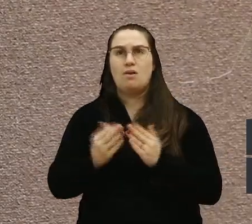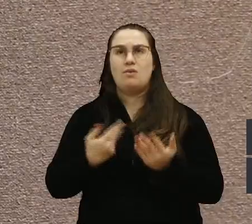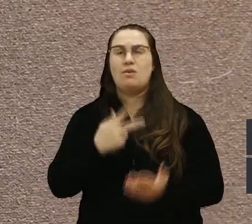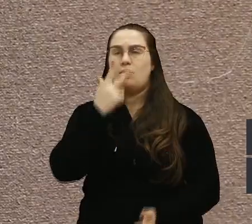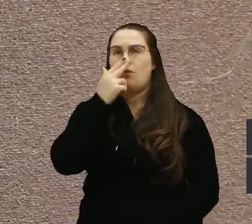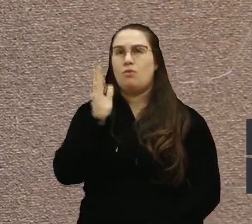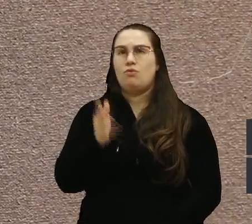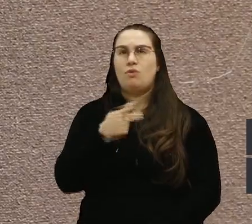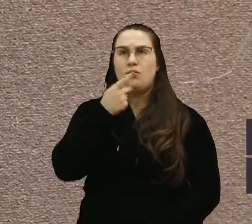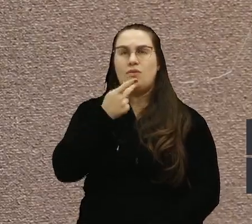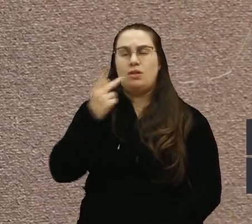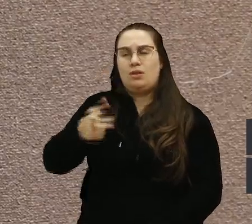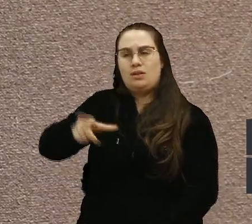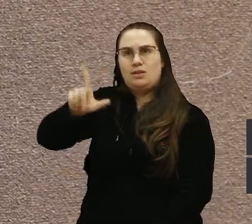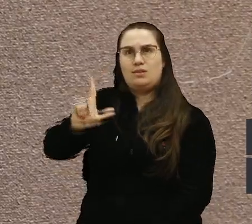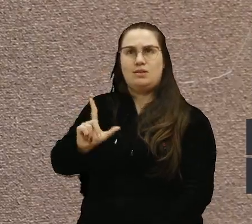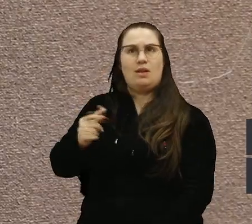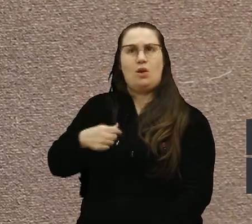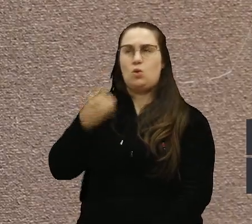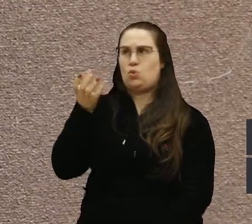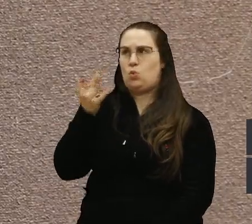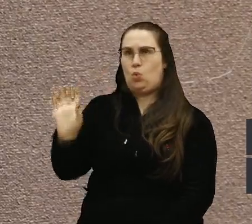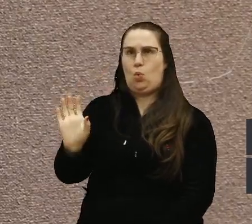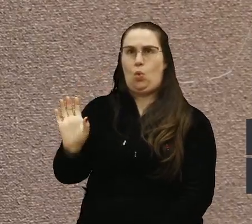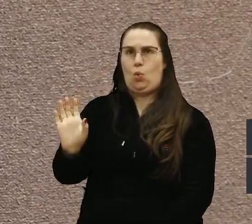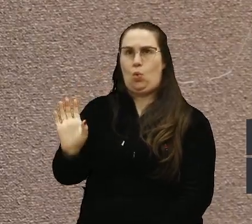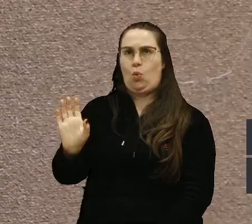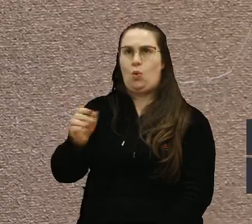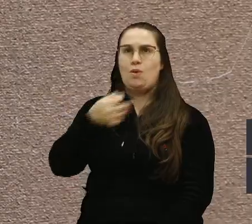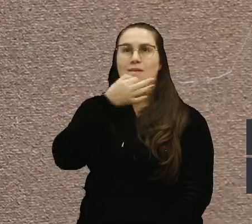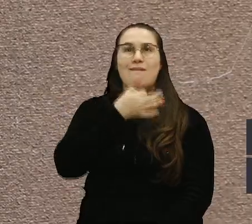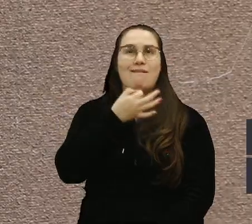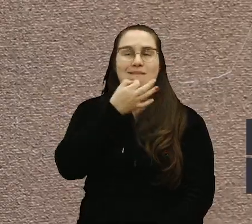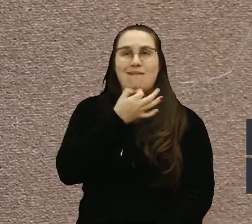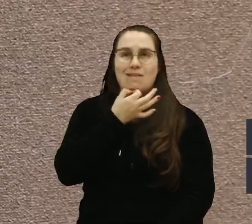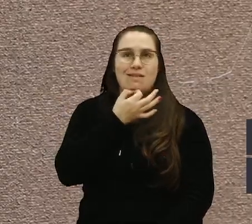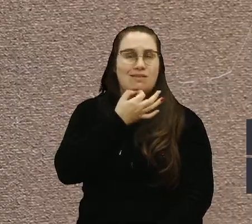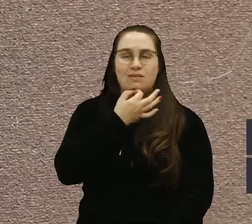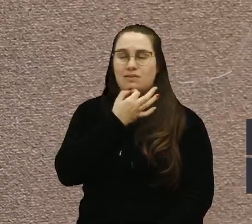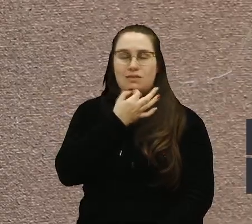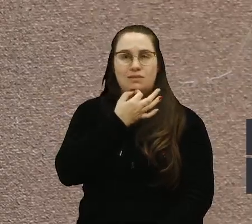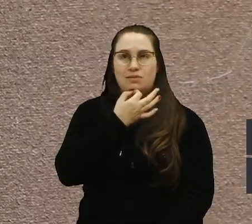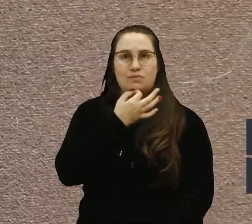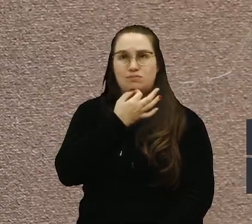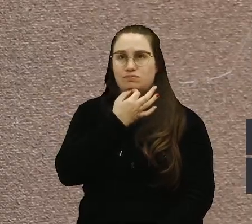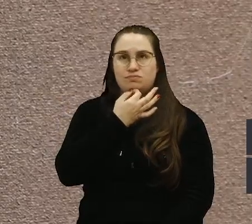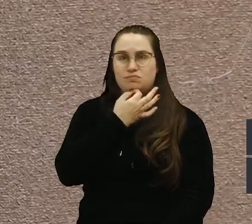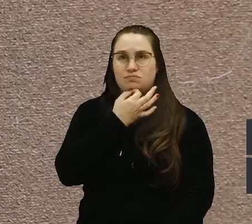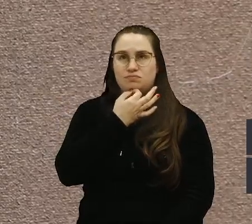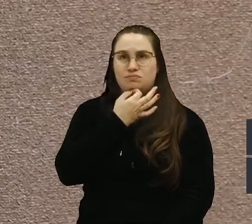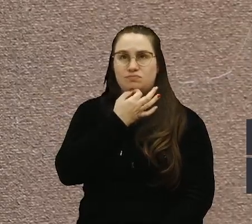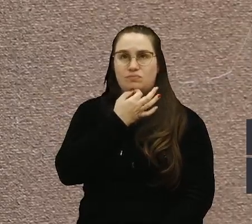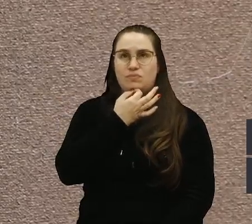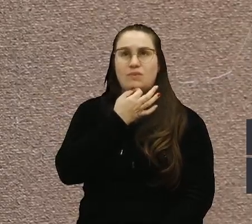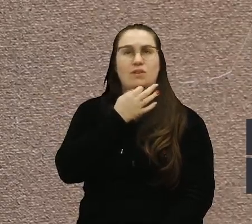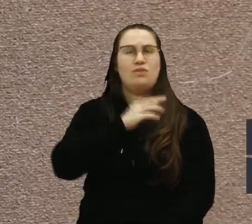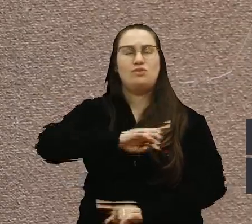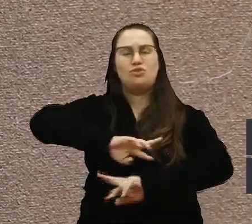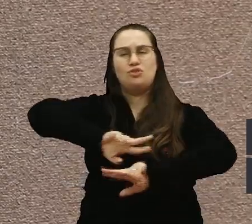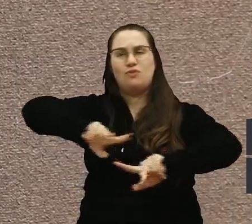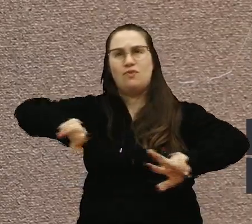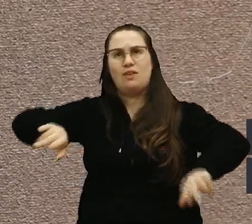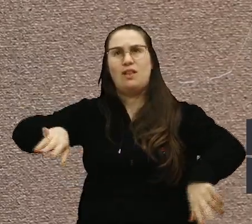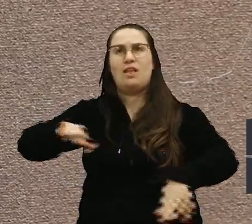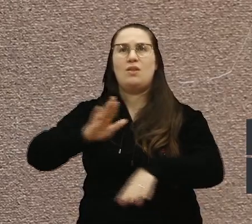falei anteriormente, eu não sou oposição ao município de Caxias do Sul. Não. Tanto que em diversos